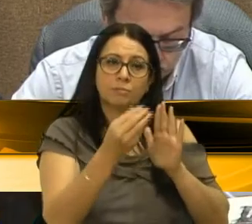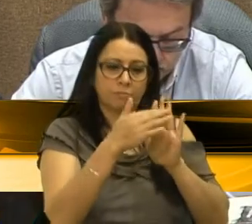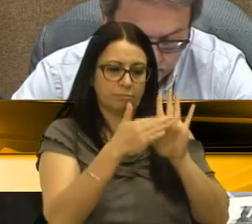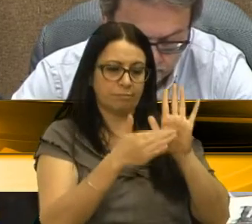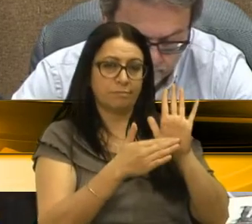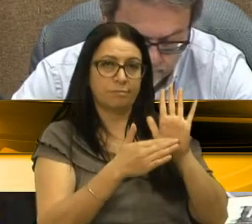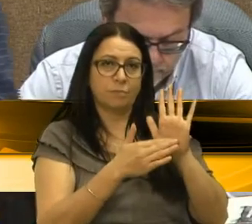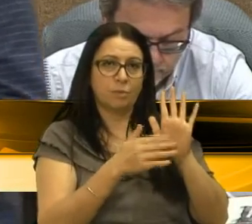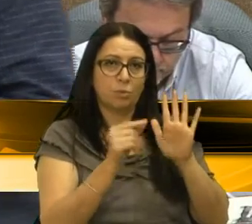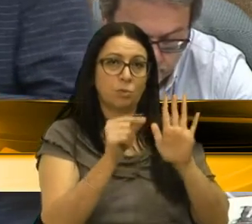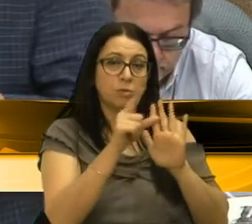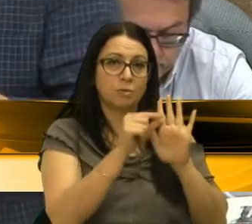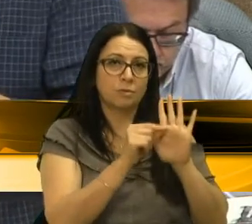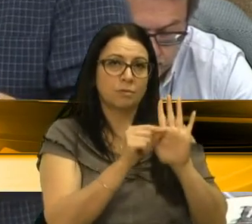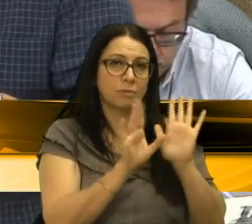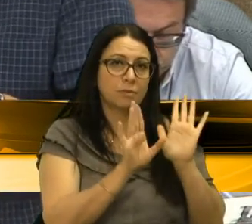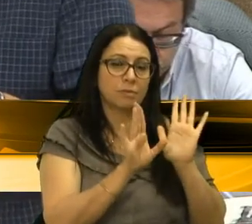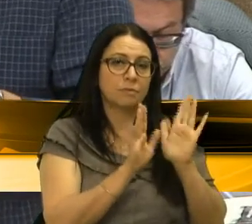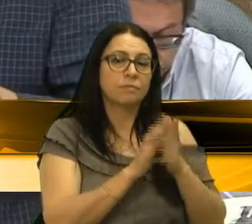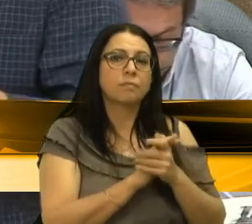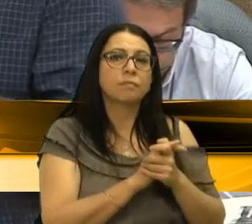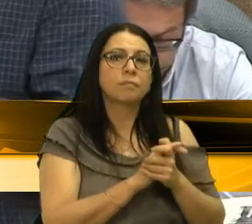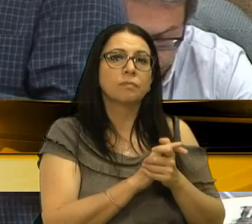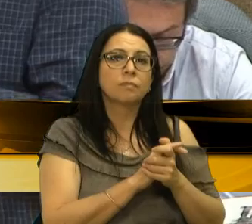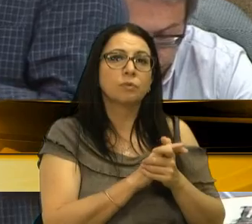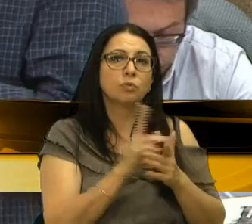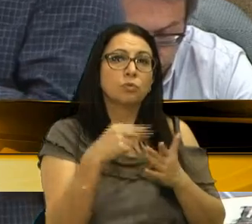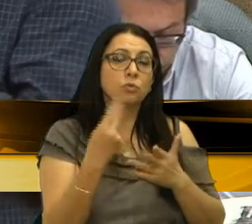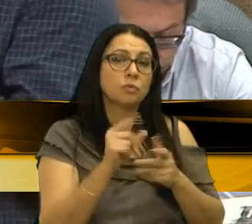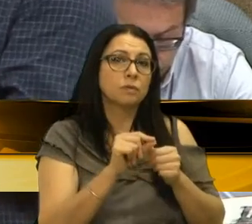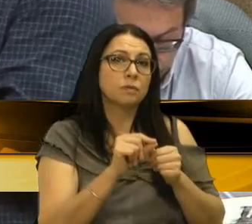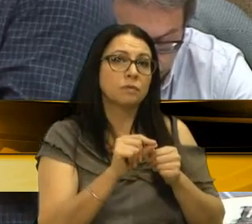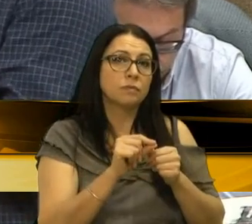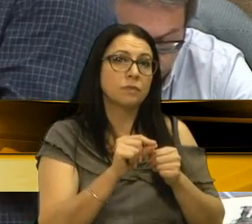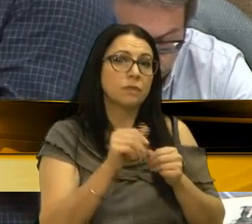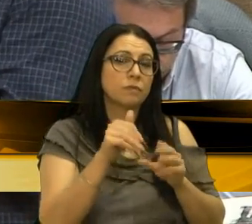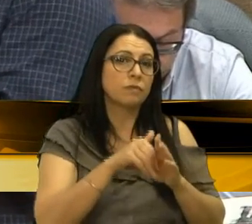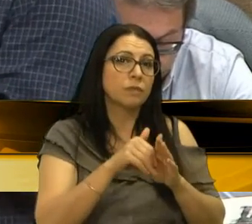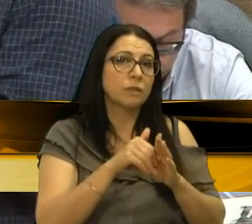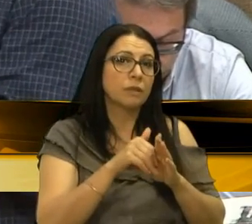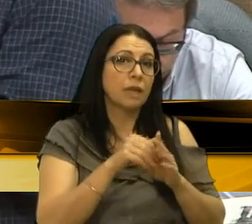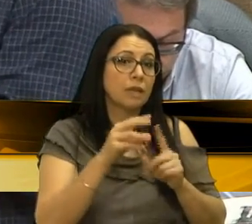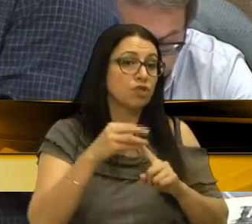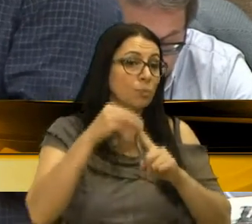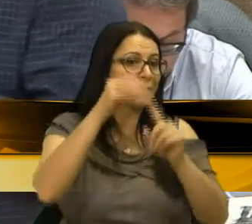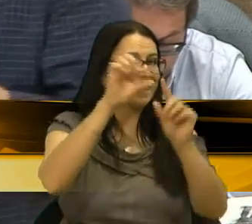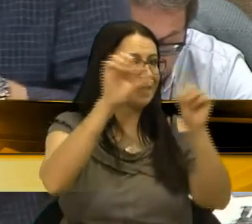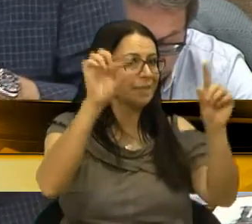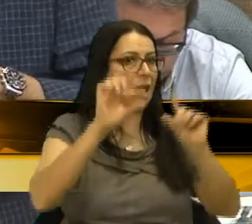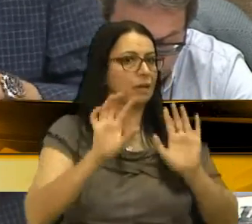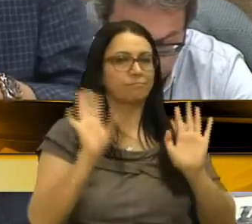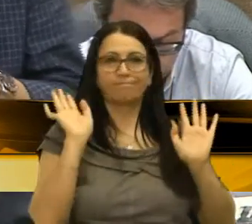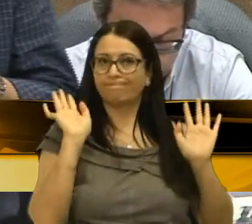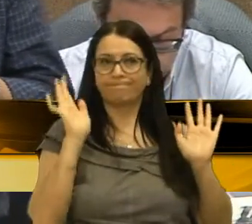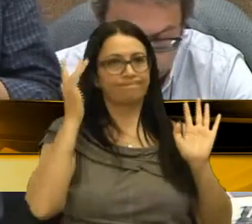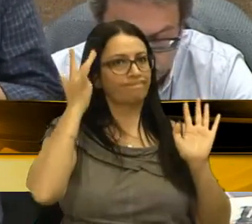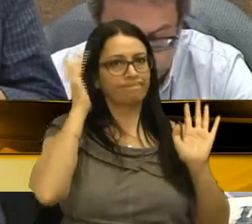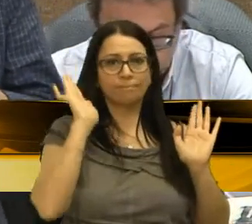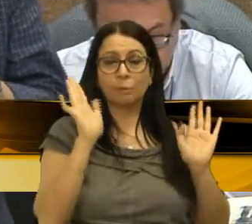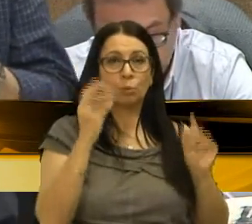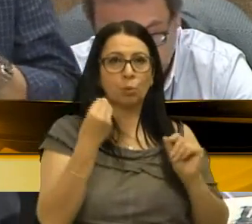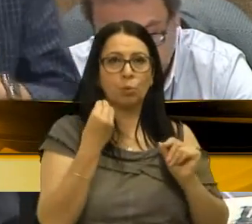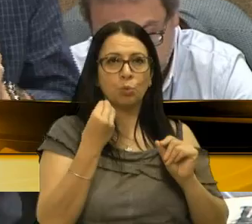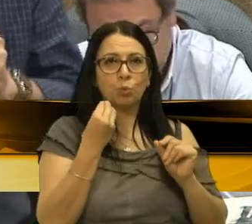em poucos artigos, nós procedermos a uma votação de destaque. Nós não saberíamos,